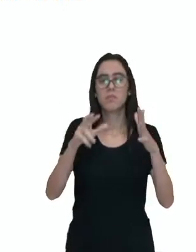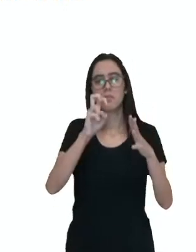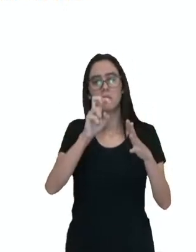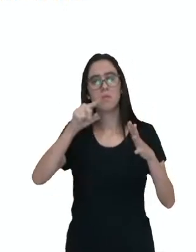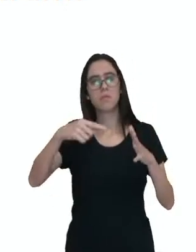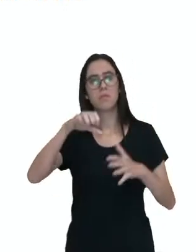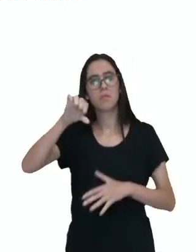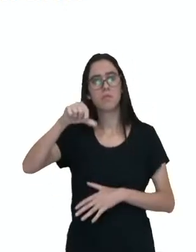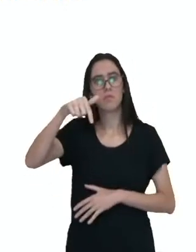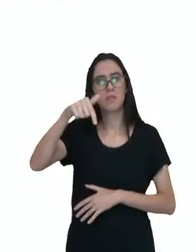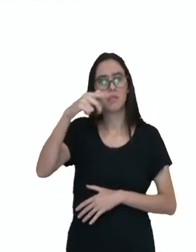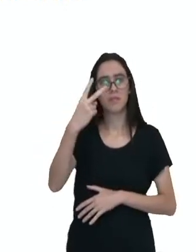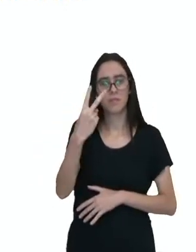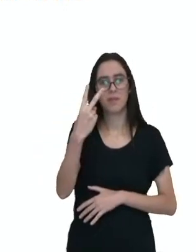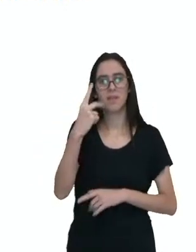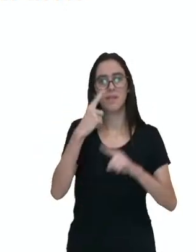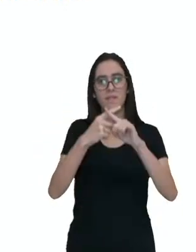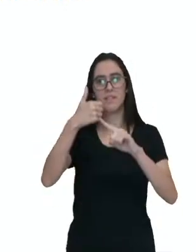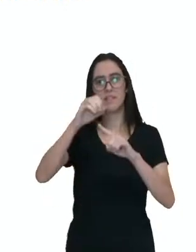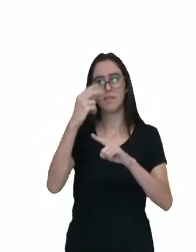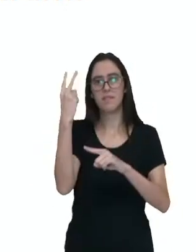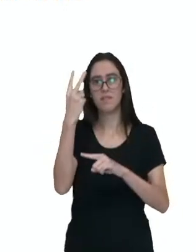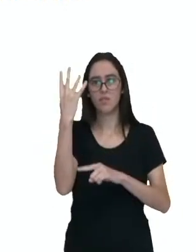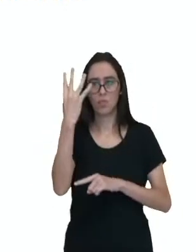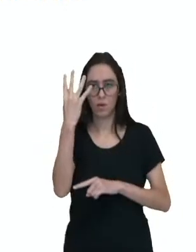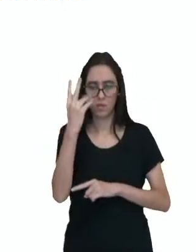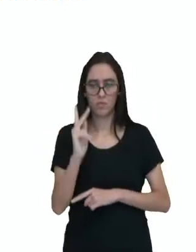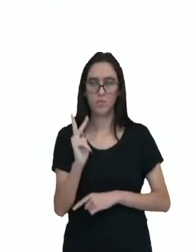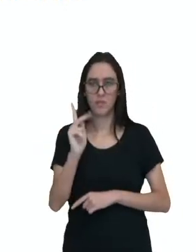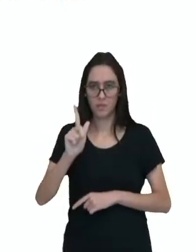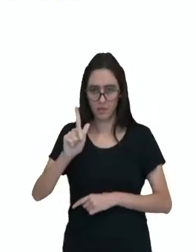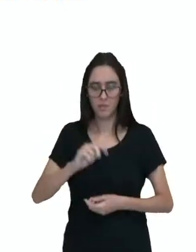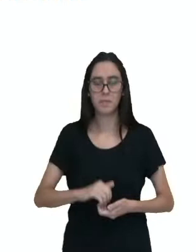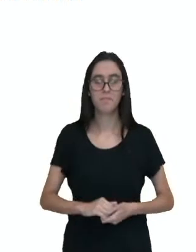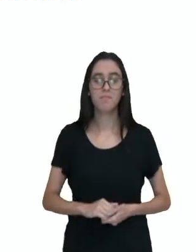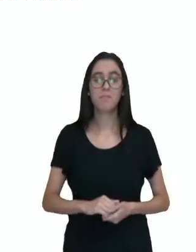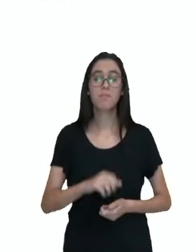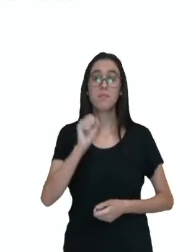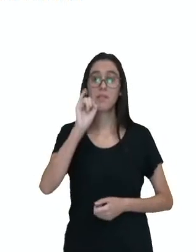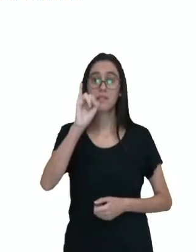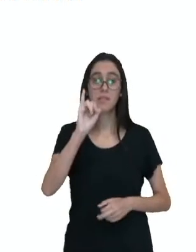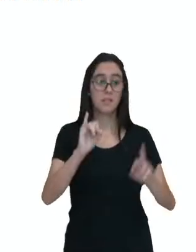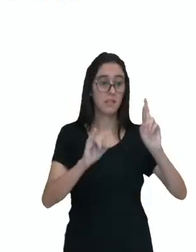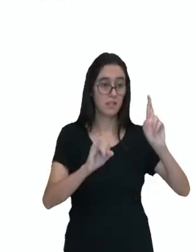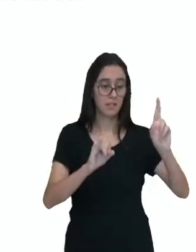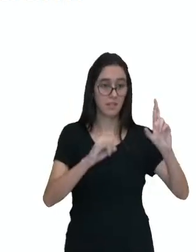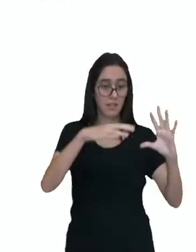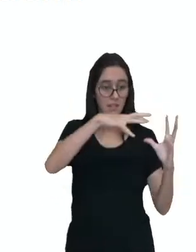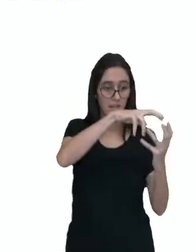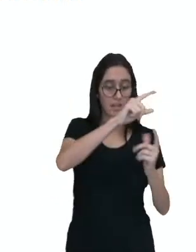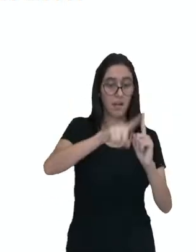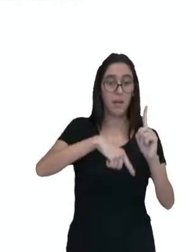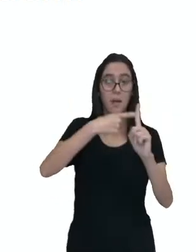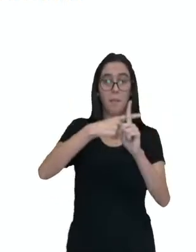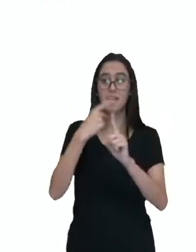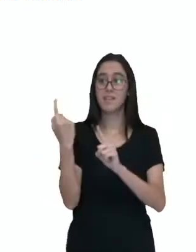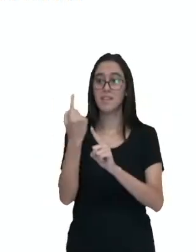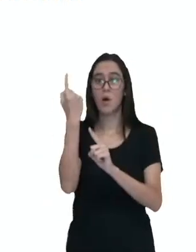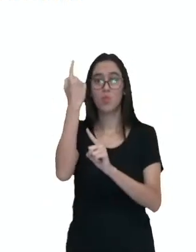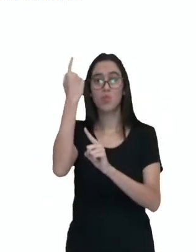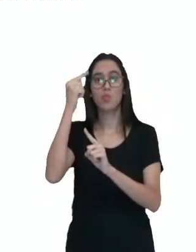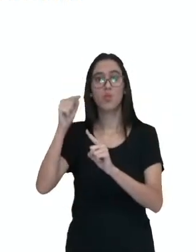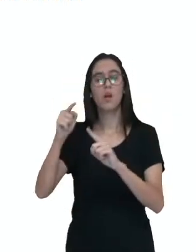é possível calcular a aceleração da gravidade da Terra. Somando o raio da Terra com a altura de corpos celestes, é possível